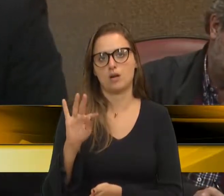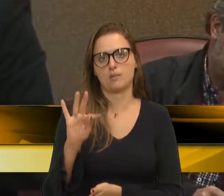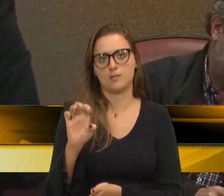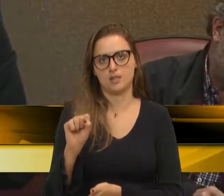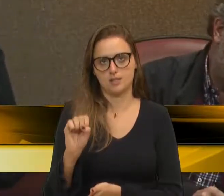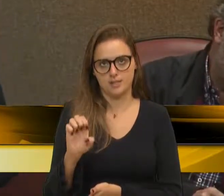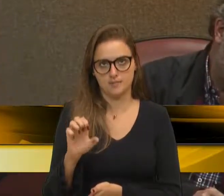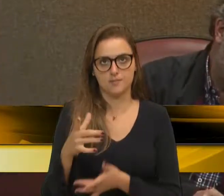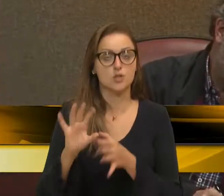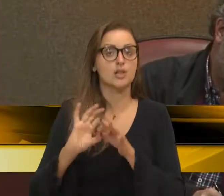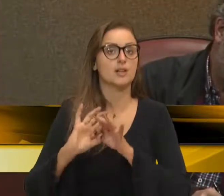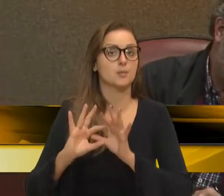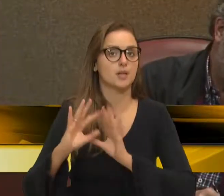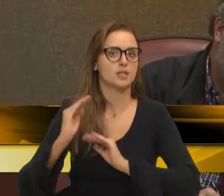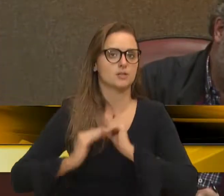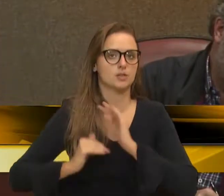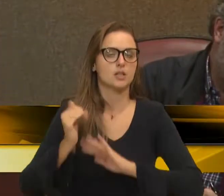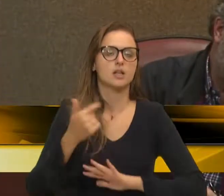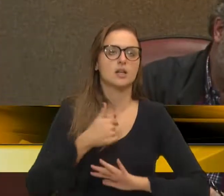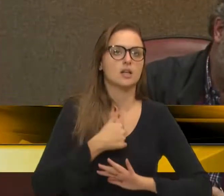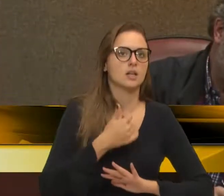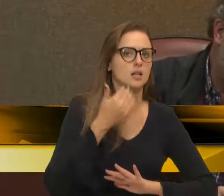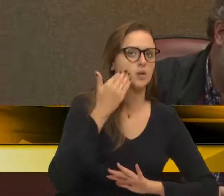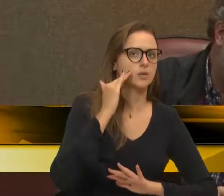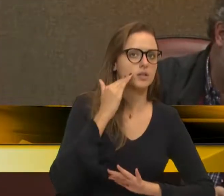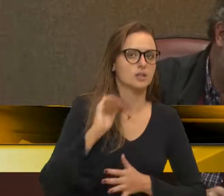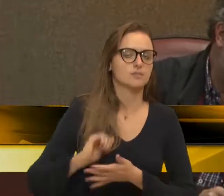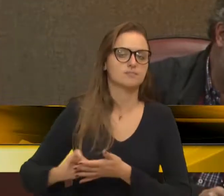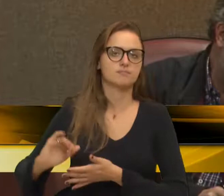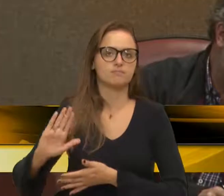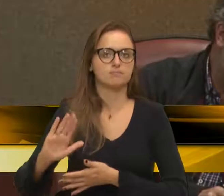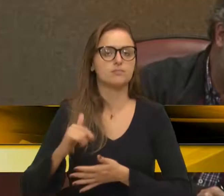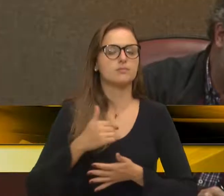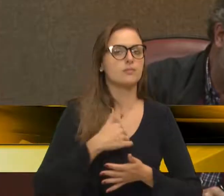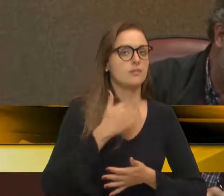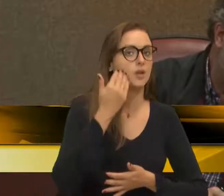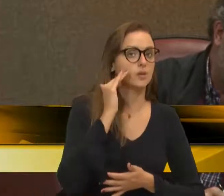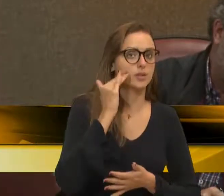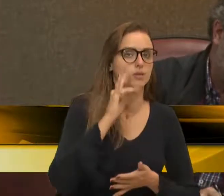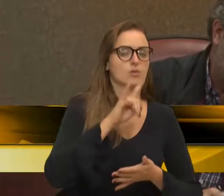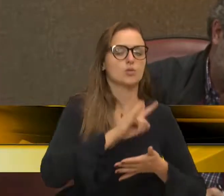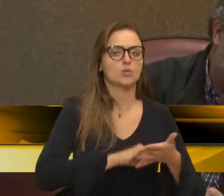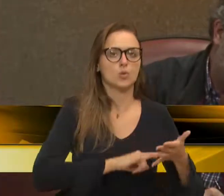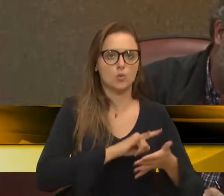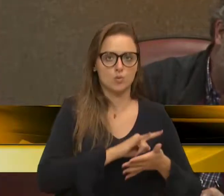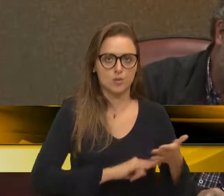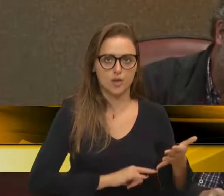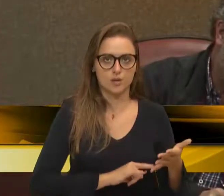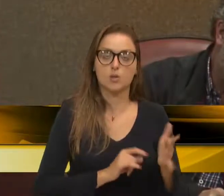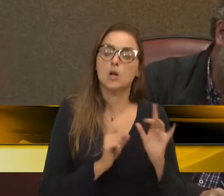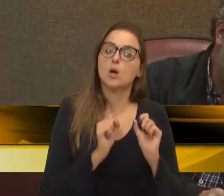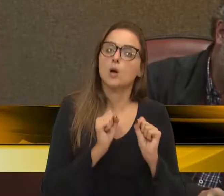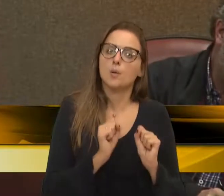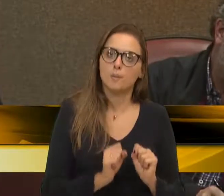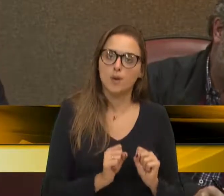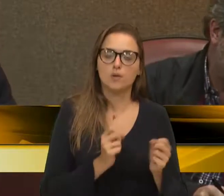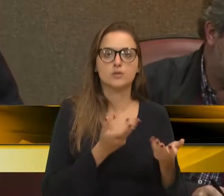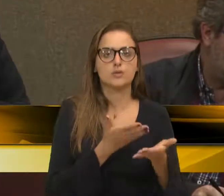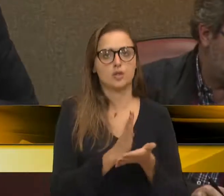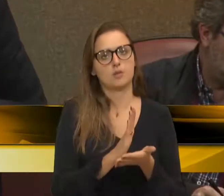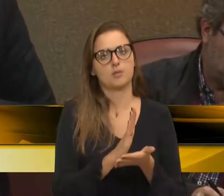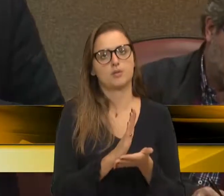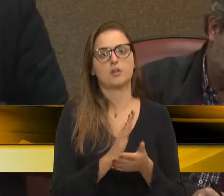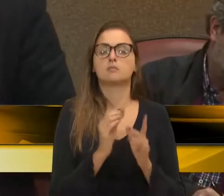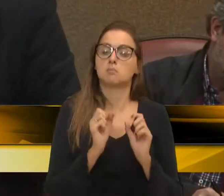entendo, prezados colegas, se for possível uma parte, vereador. Eu vou lhe conceder que essa matéria, ela pode sim ser aprovada,